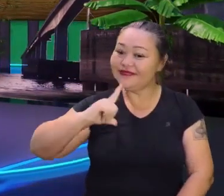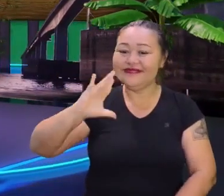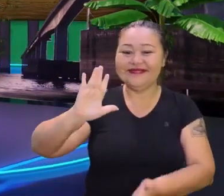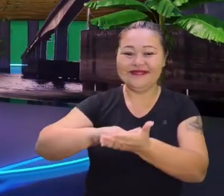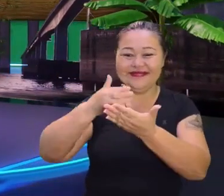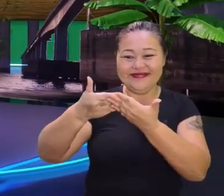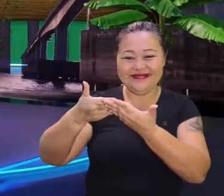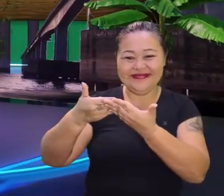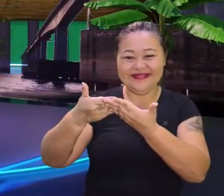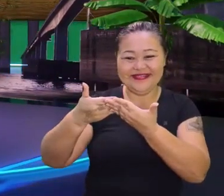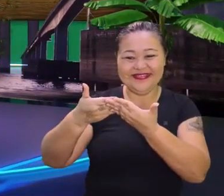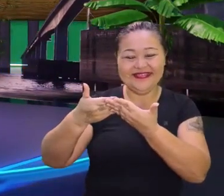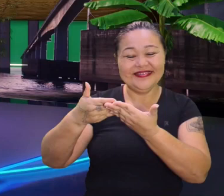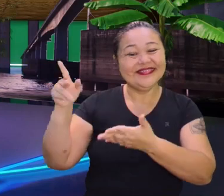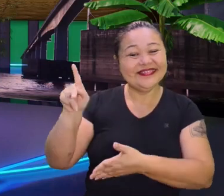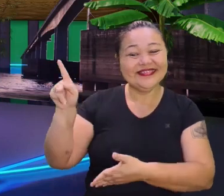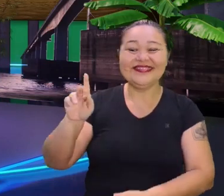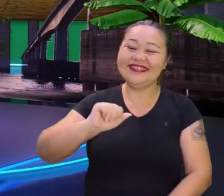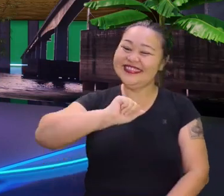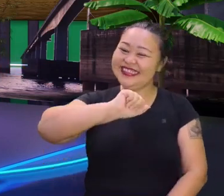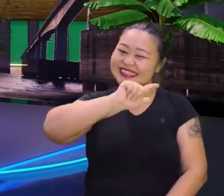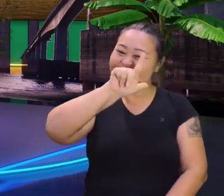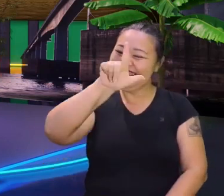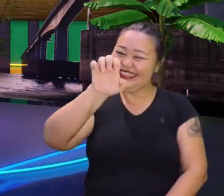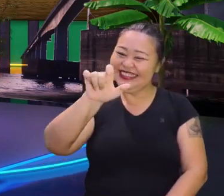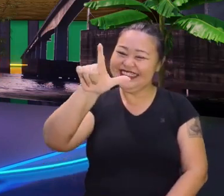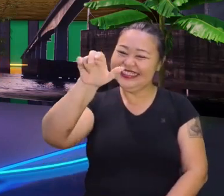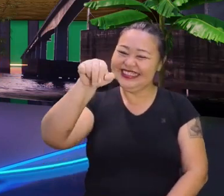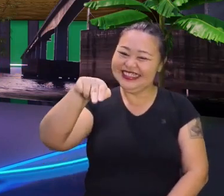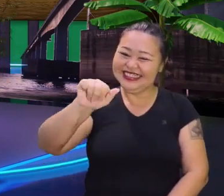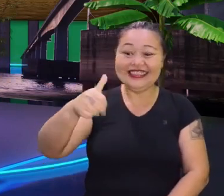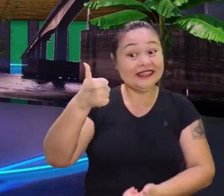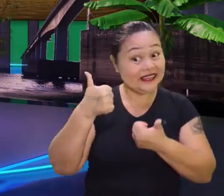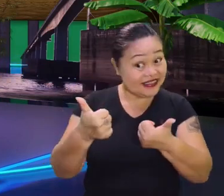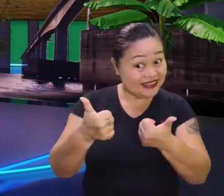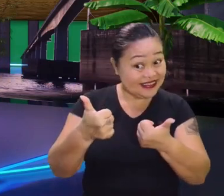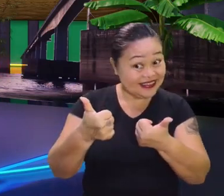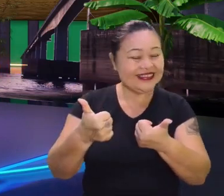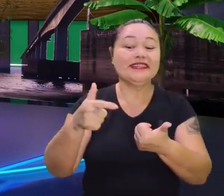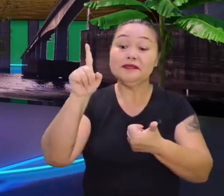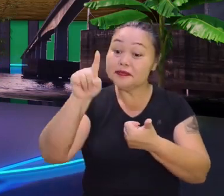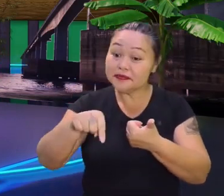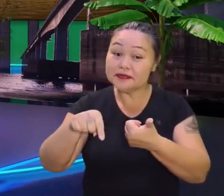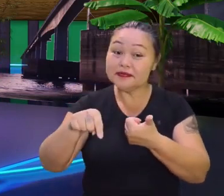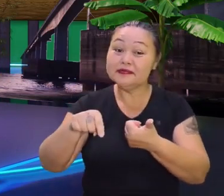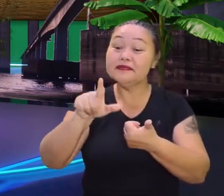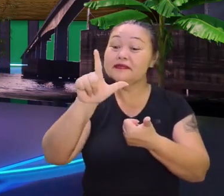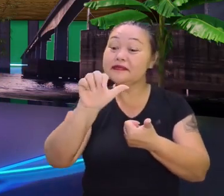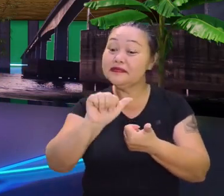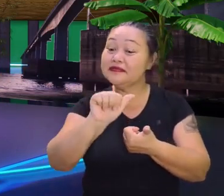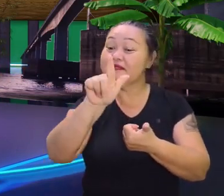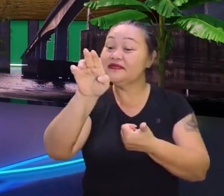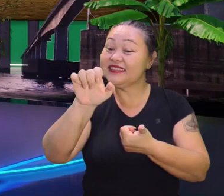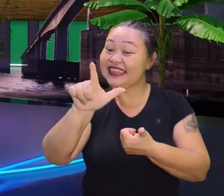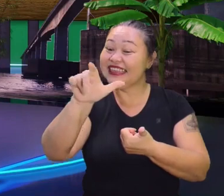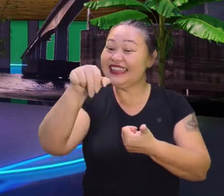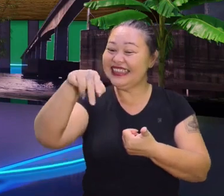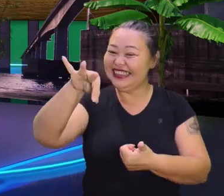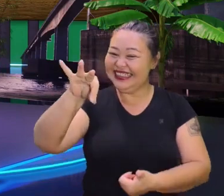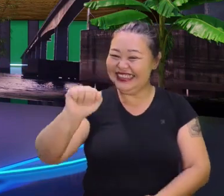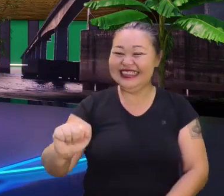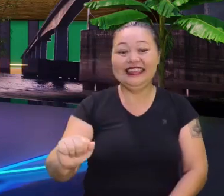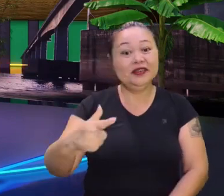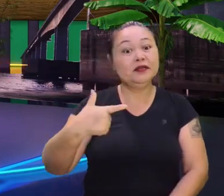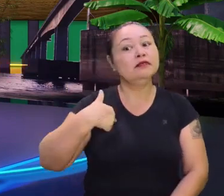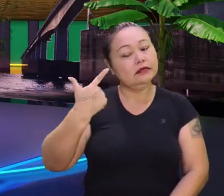nossa intérprete, professor Jorge... Aldelinda. Aldelina. Essa mesmo. Linda não, Aldelinda, né?